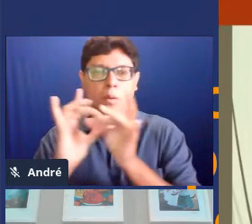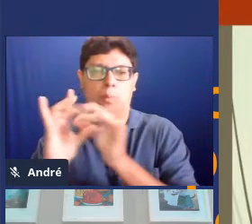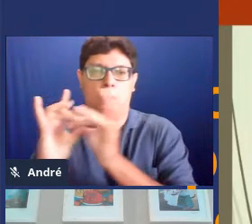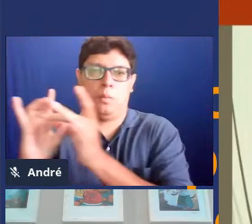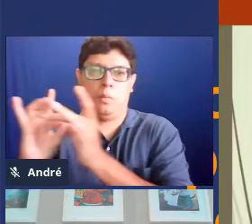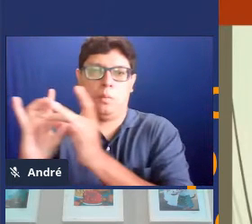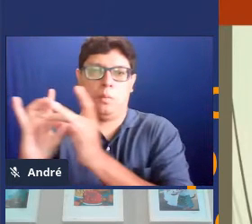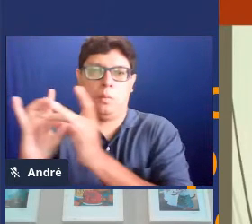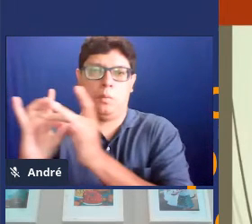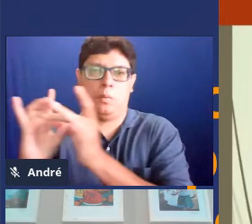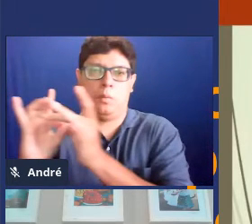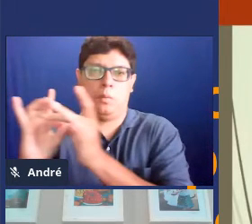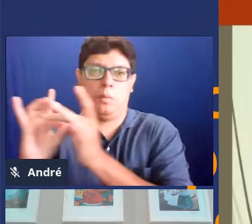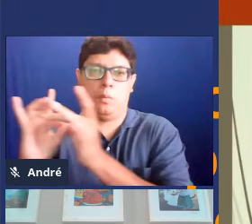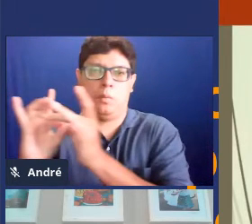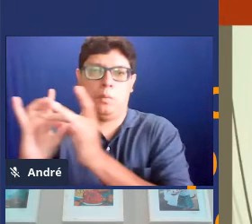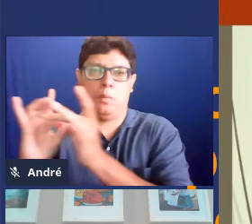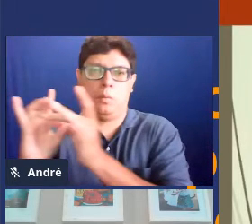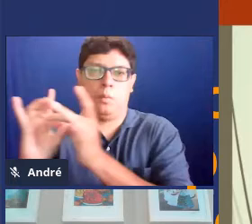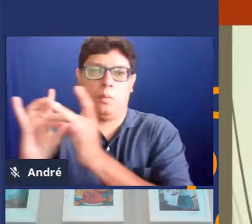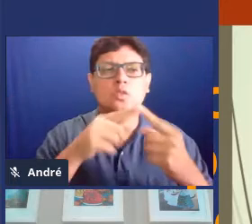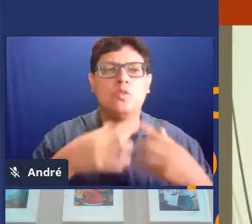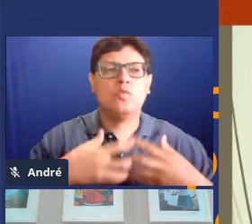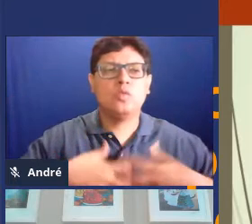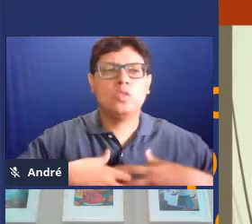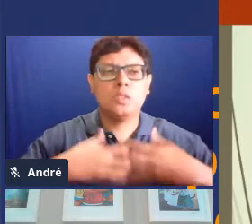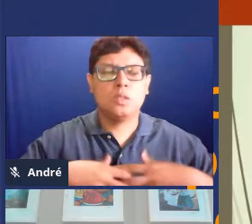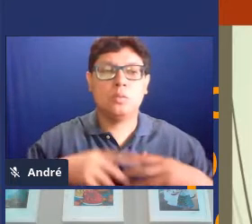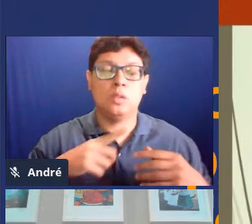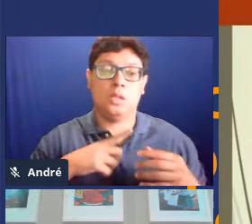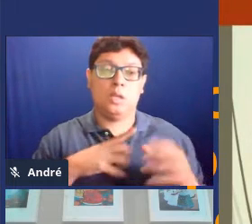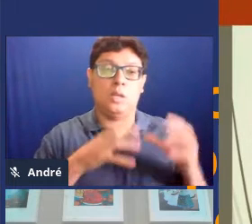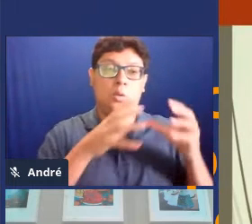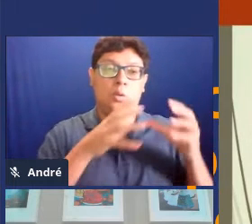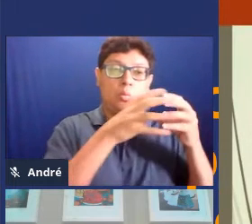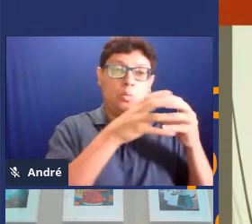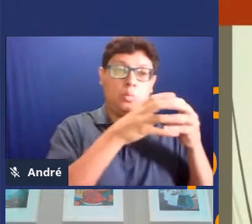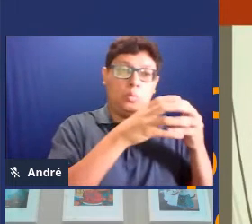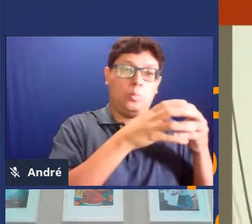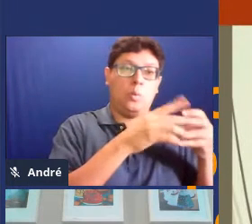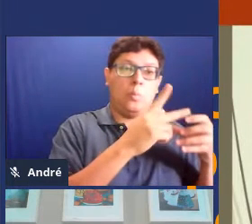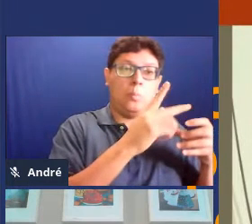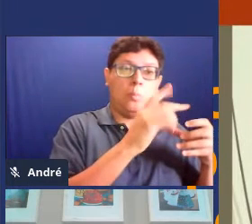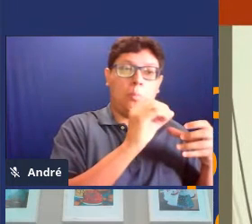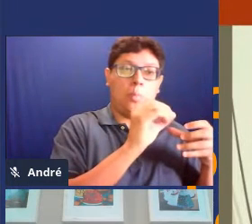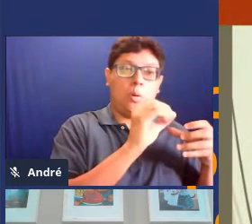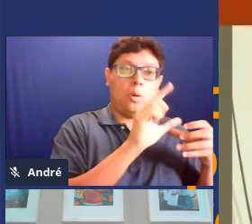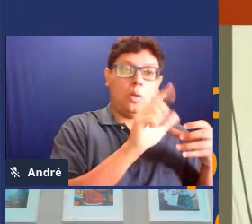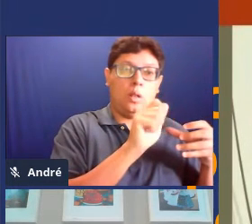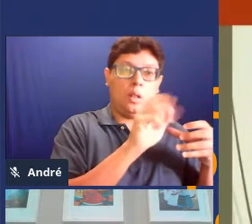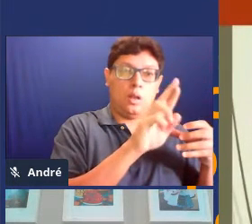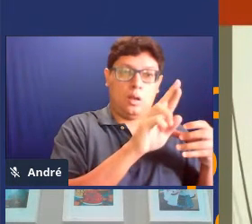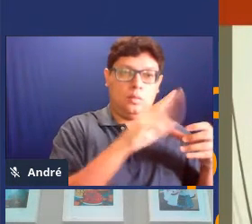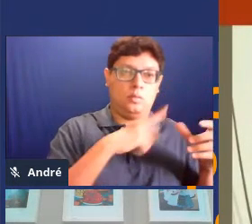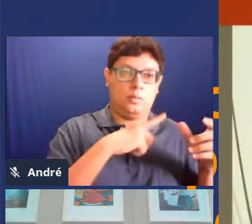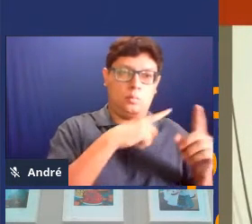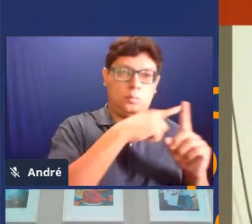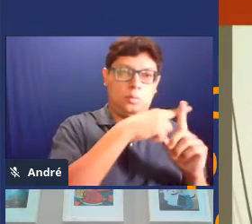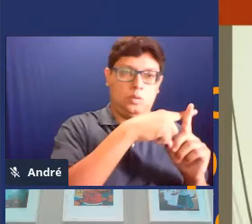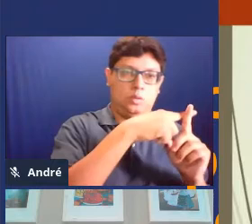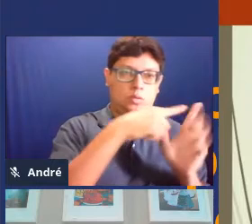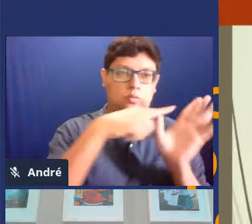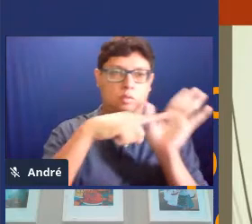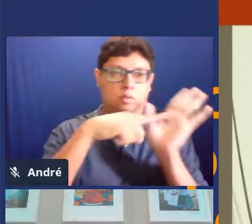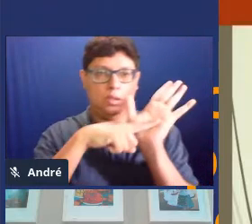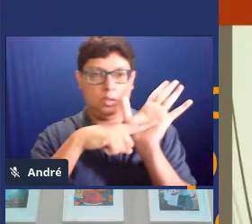que são polares, ou seja, tem um lado que atrai positivo, um lado que atrai negativo. Outros que são polares